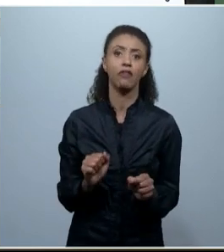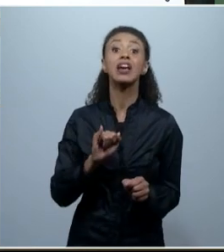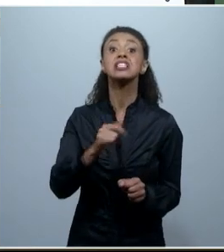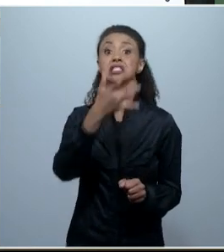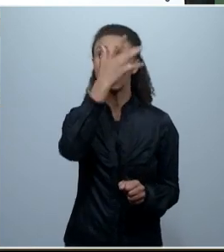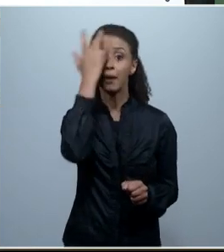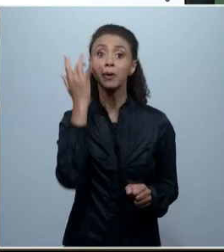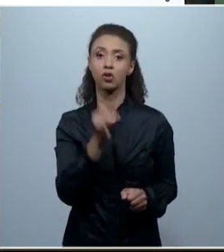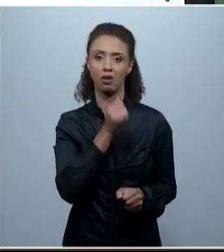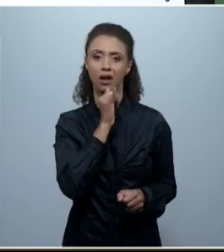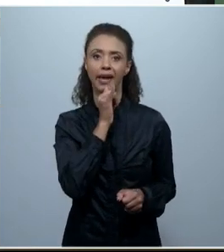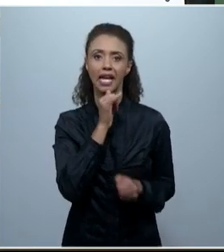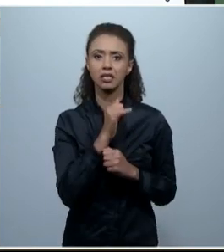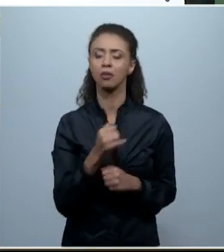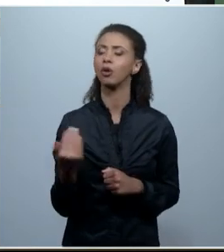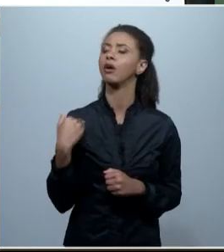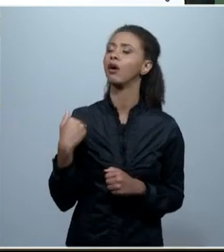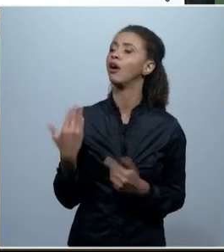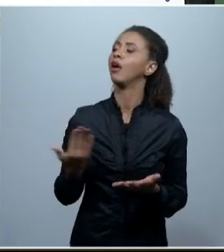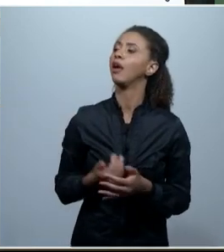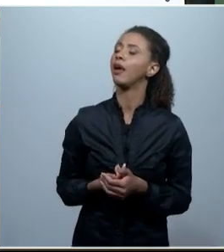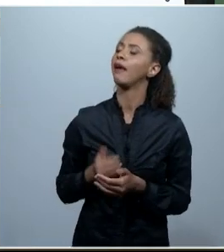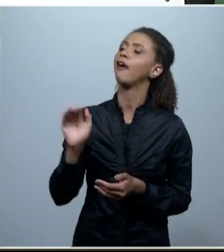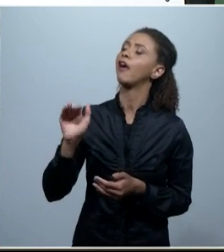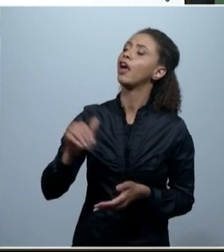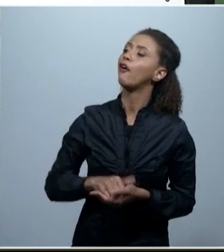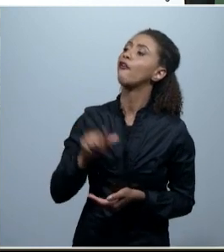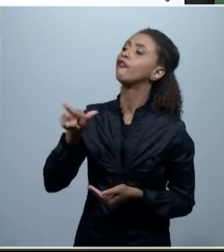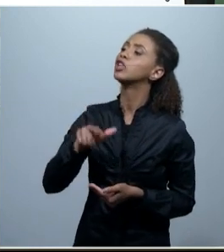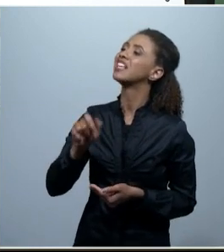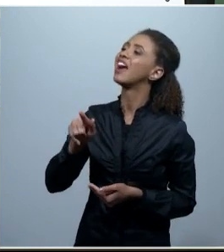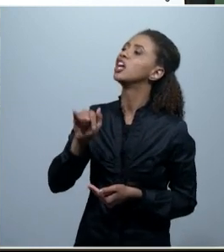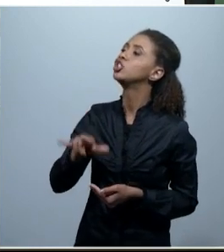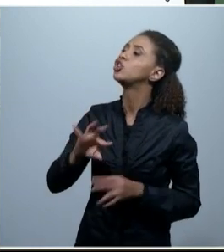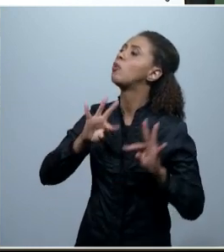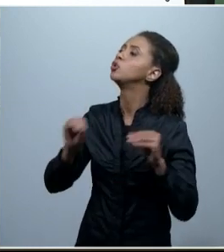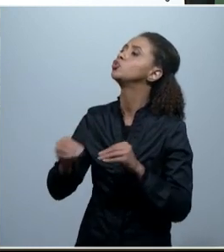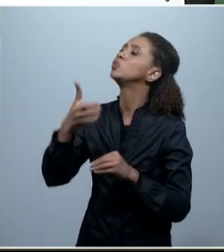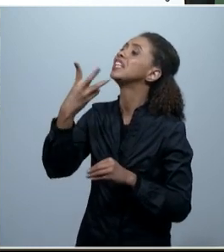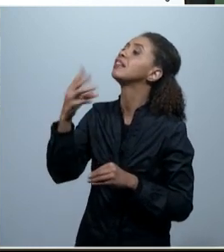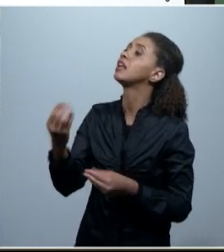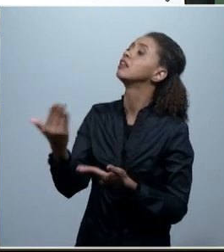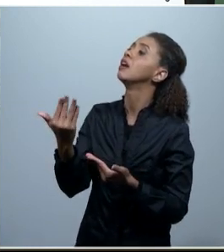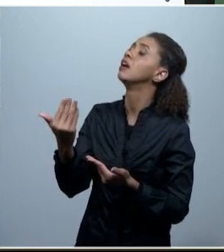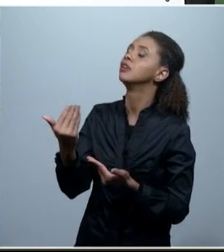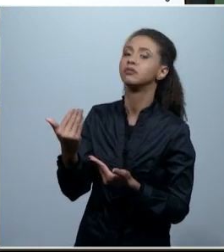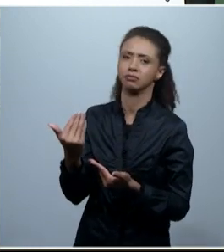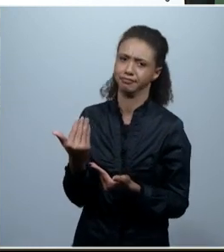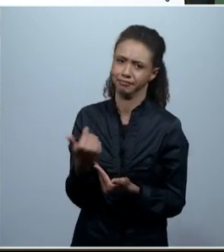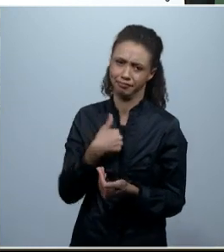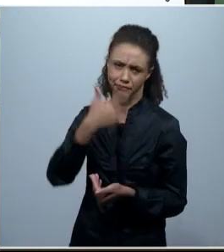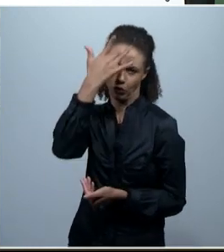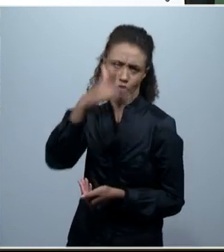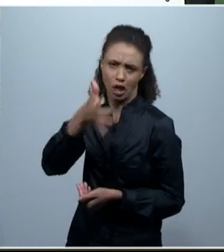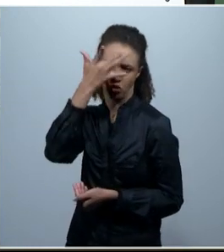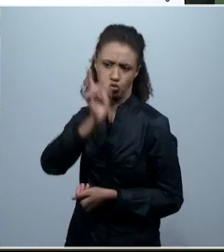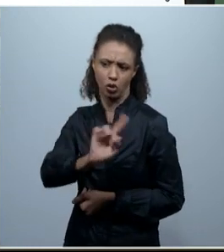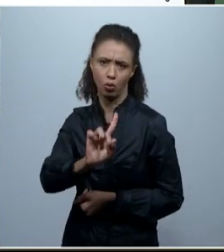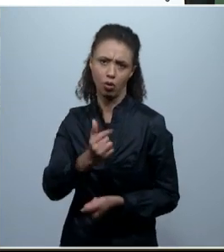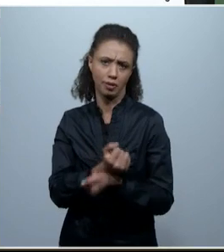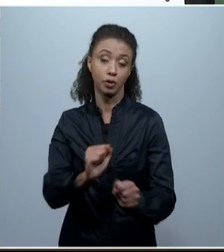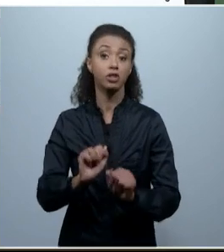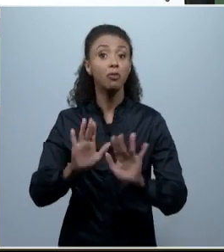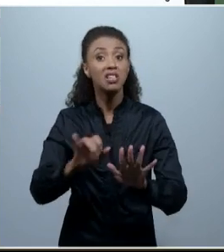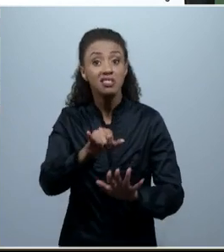certo não vou cobrar de você saber um monte de axiomas complicados decó até mesmo porque a mesma se vocês de coração